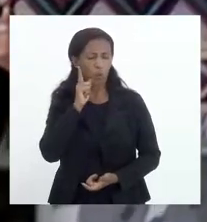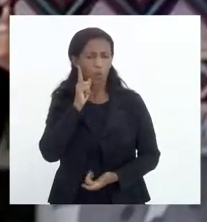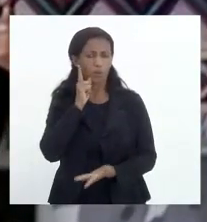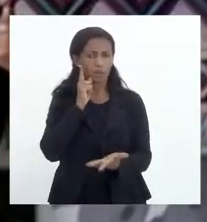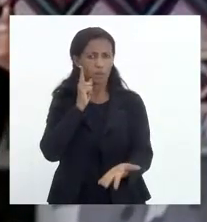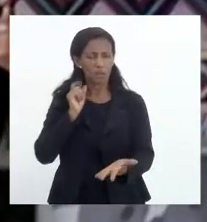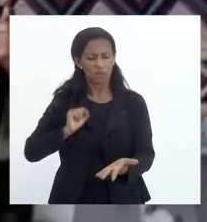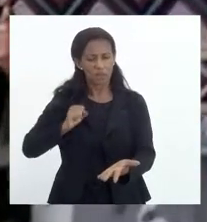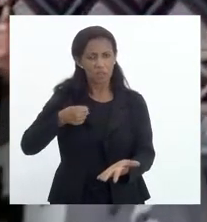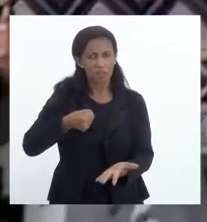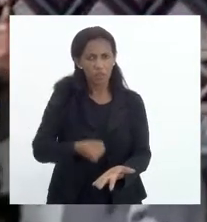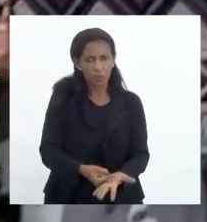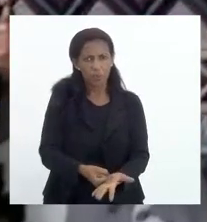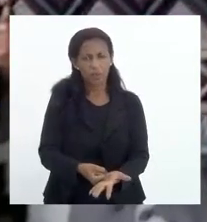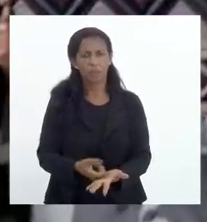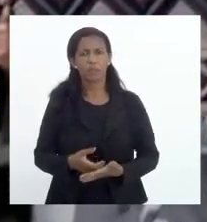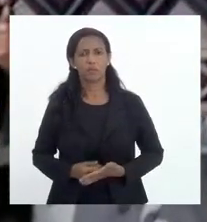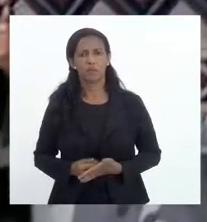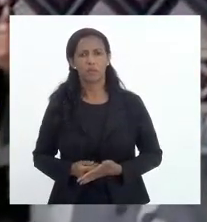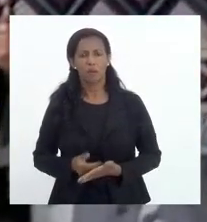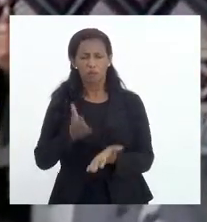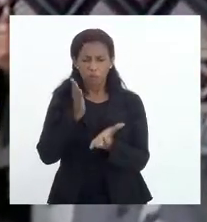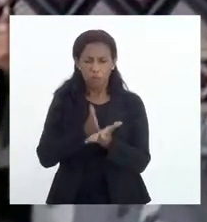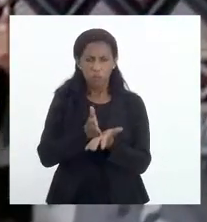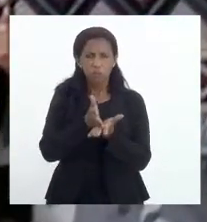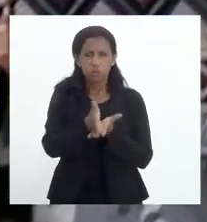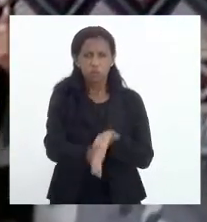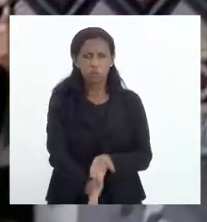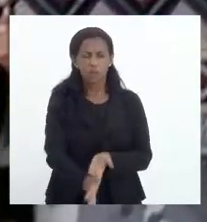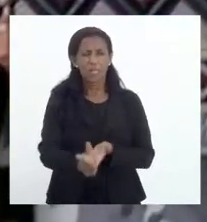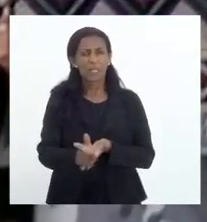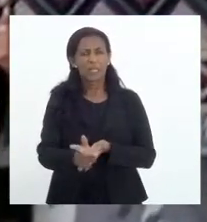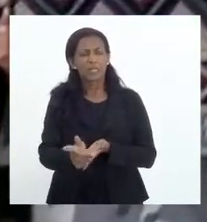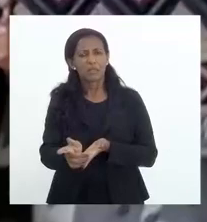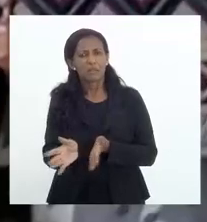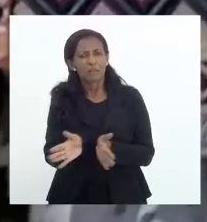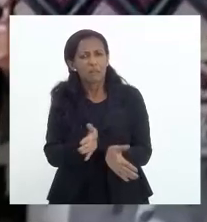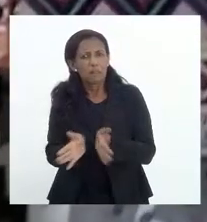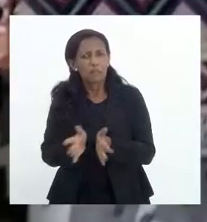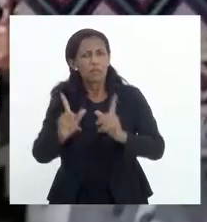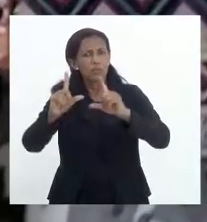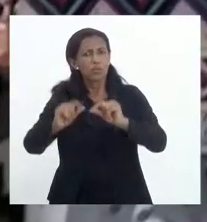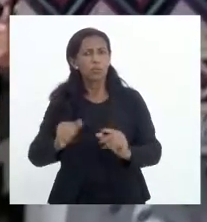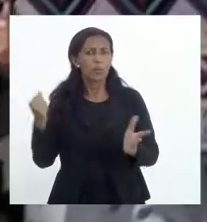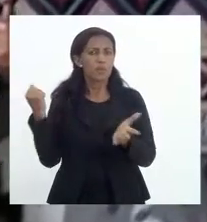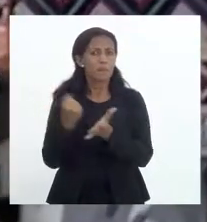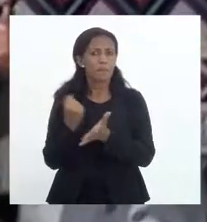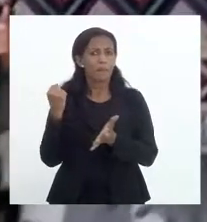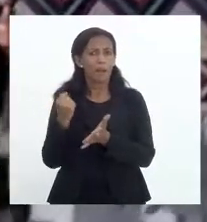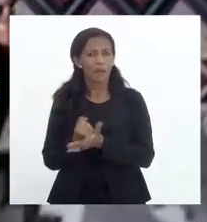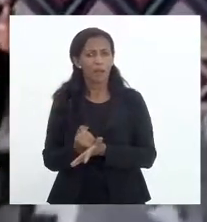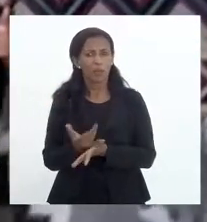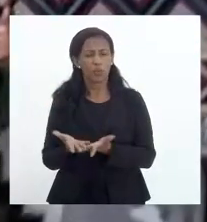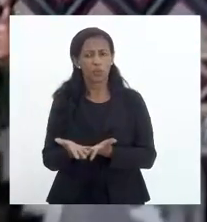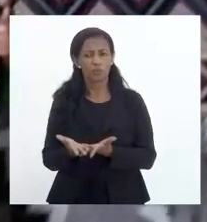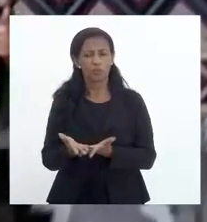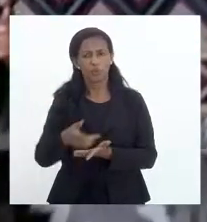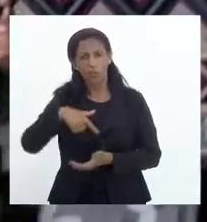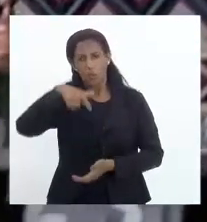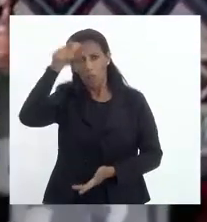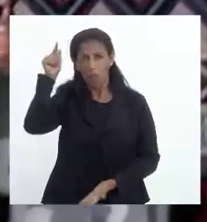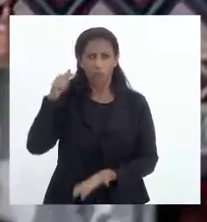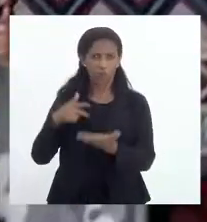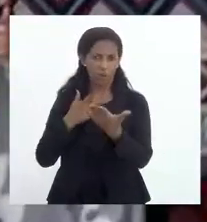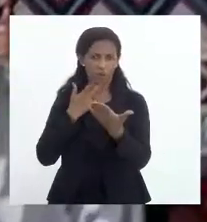vem se debruçando de maneira muito assertiva, tentando diminuir os impactos que Vossa Excelência, deputado Luiz Paulo,